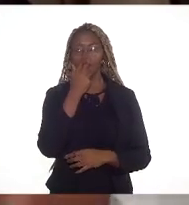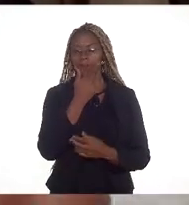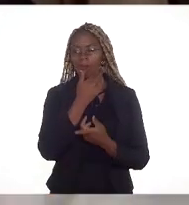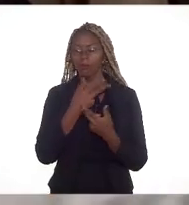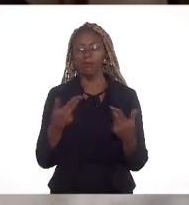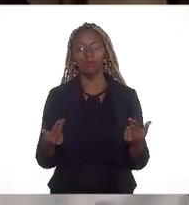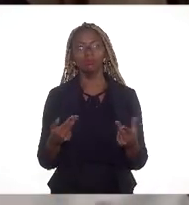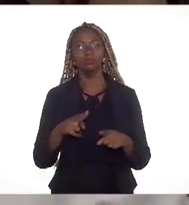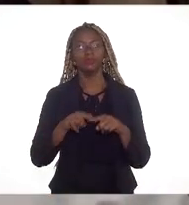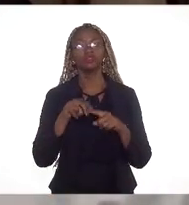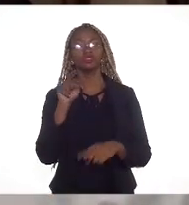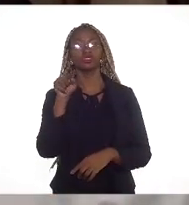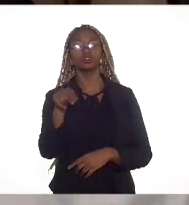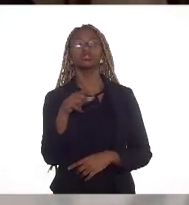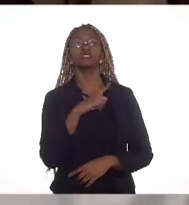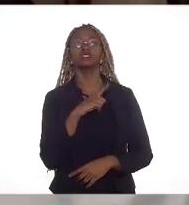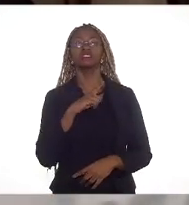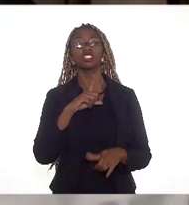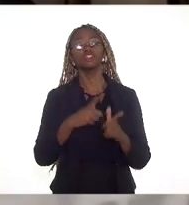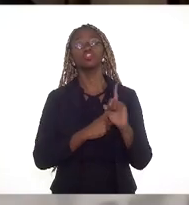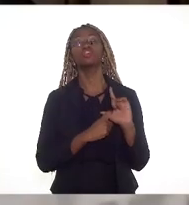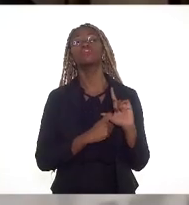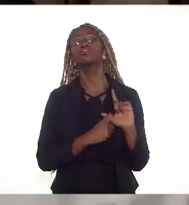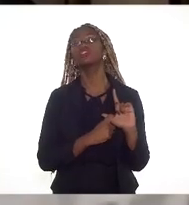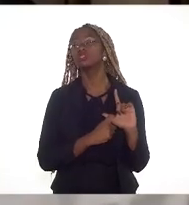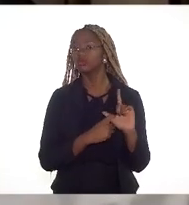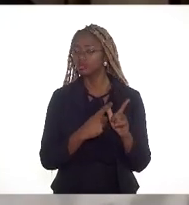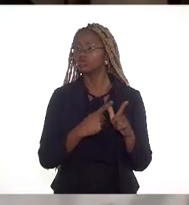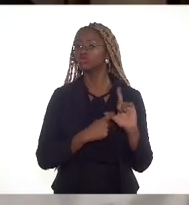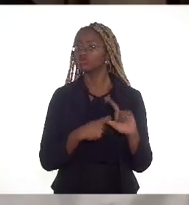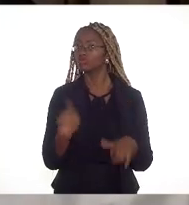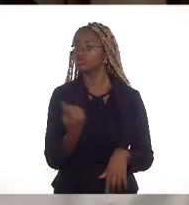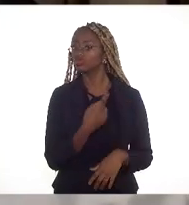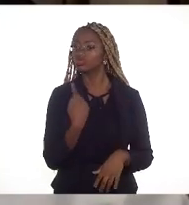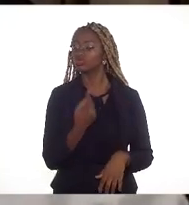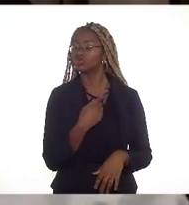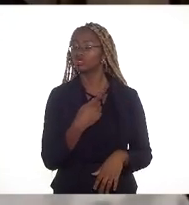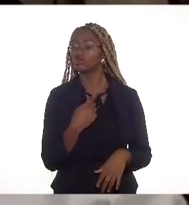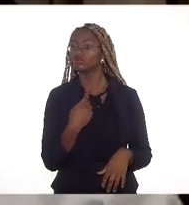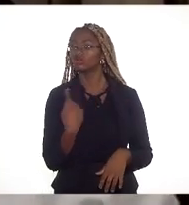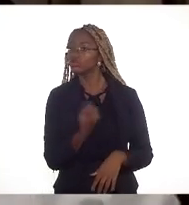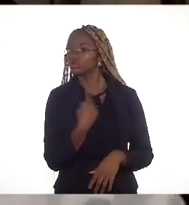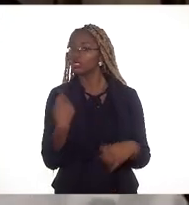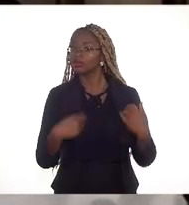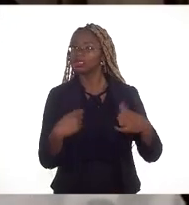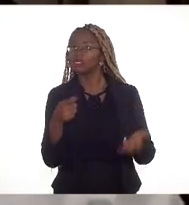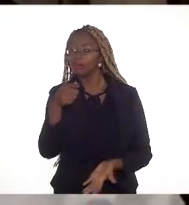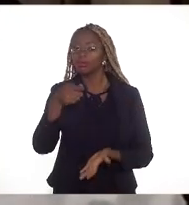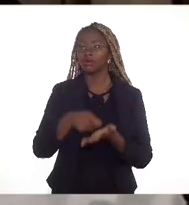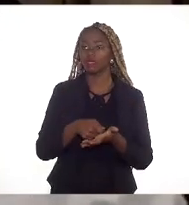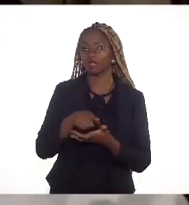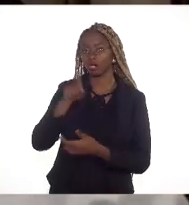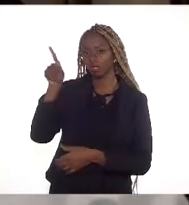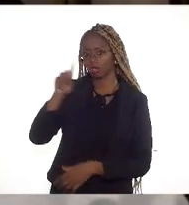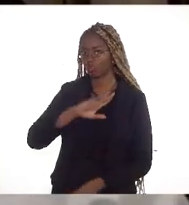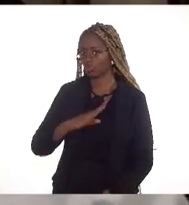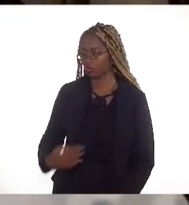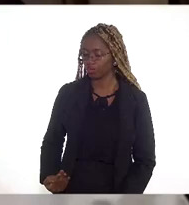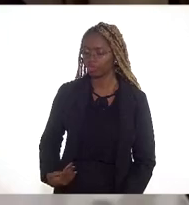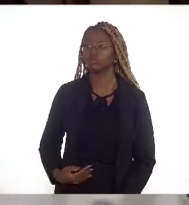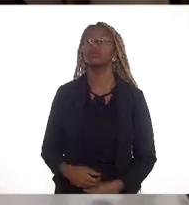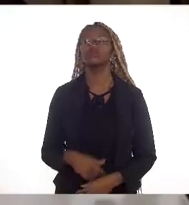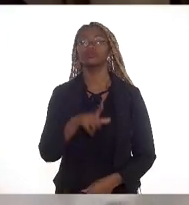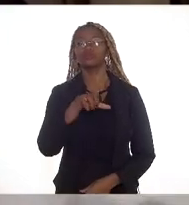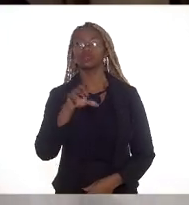porque ali está a dívida que nós teríamos que pagar com a União. Na LOA,